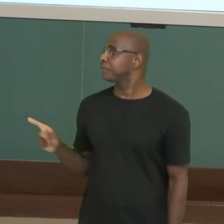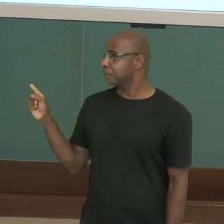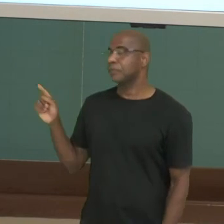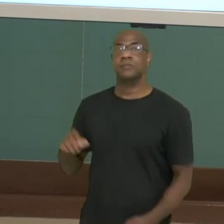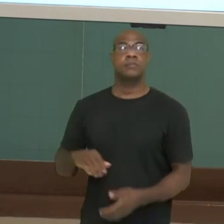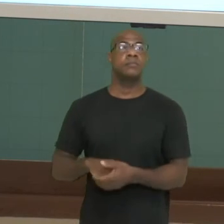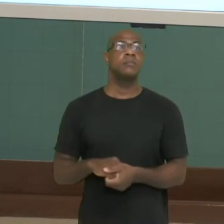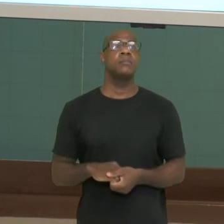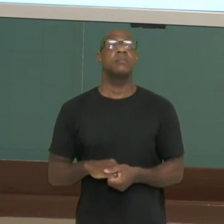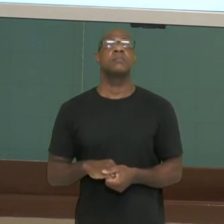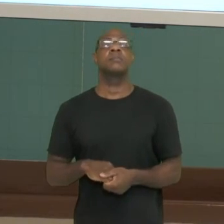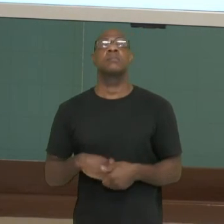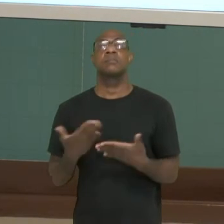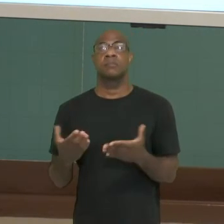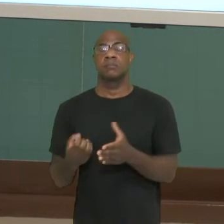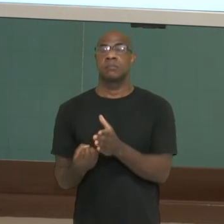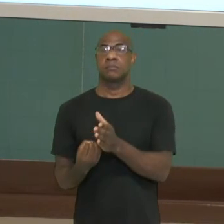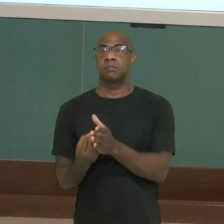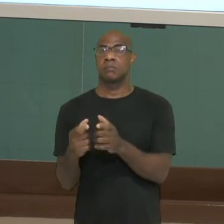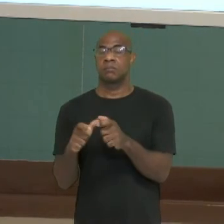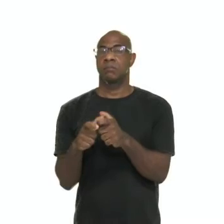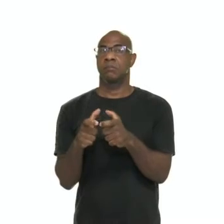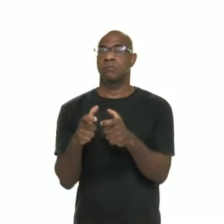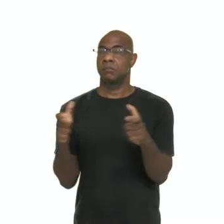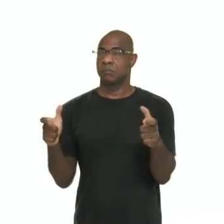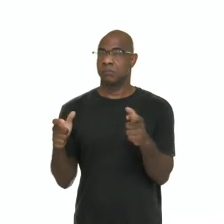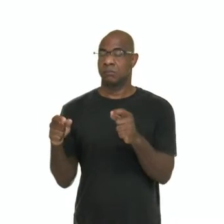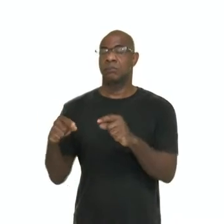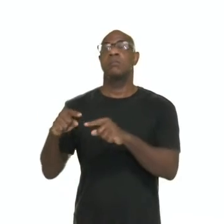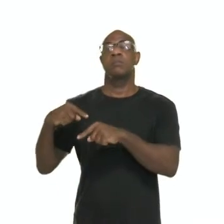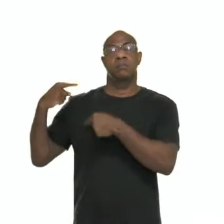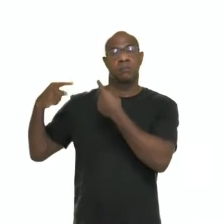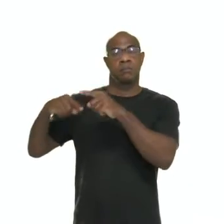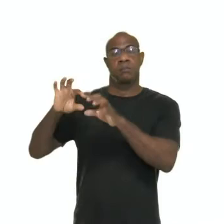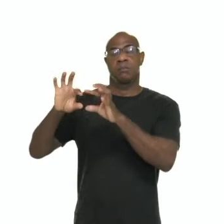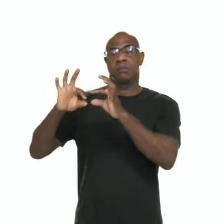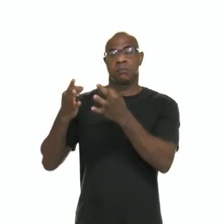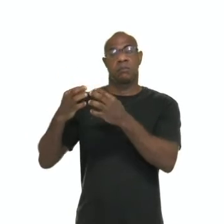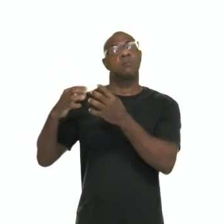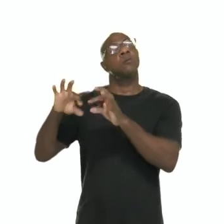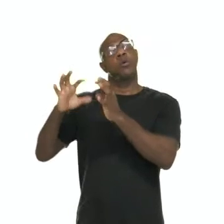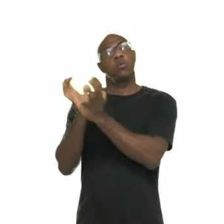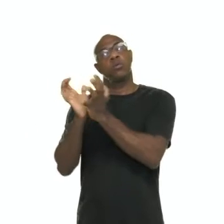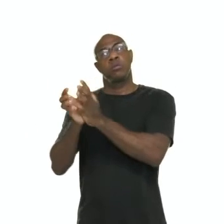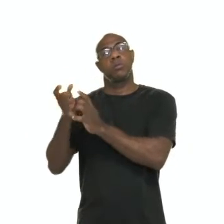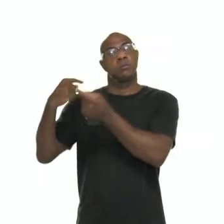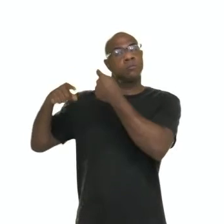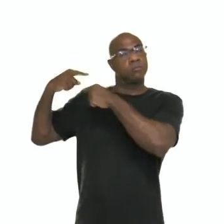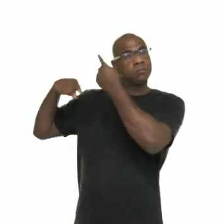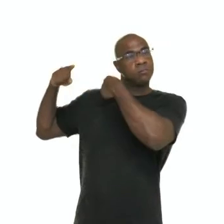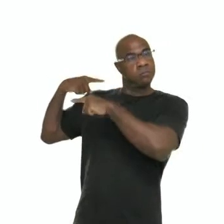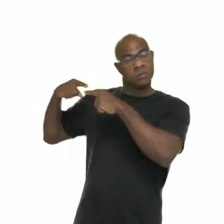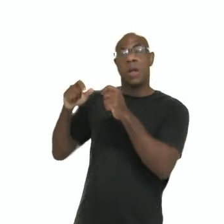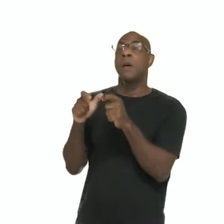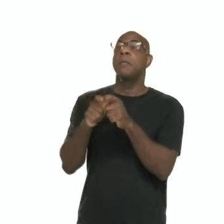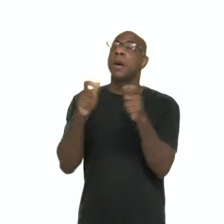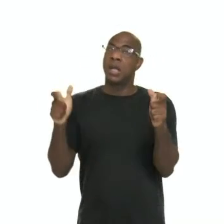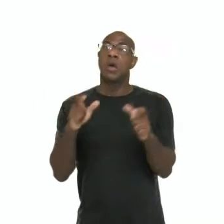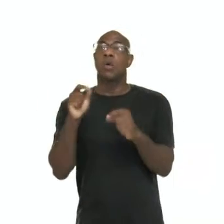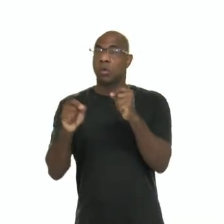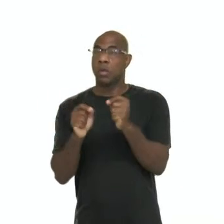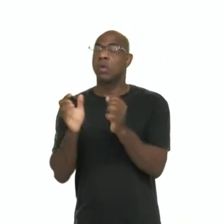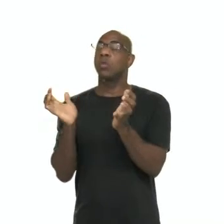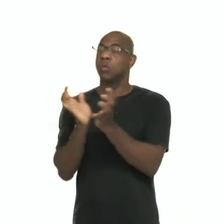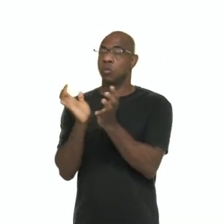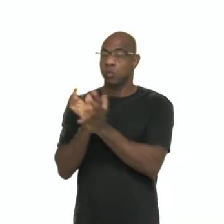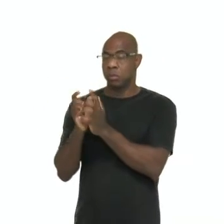Quanto mais recente é o ancestral entre dois ou mais grupos, maior é o grau de